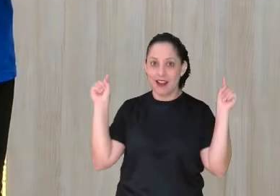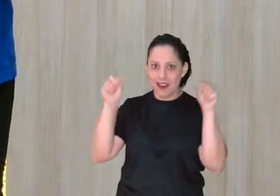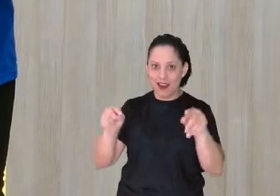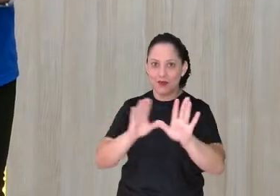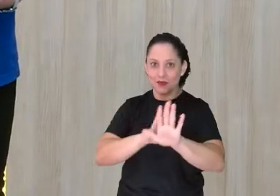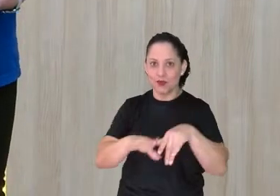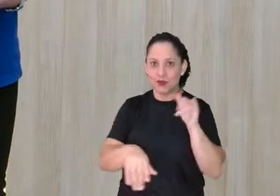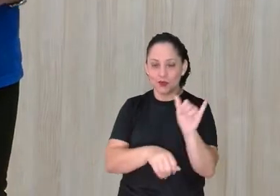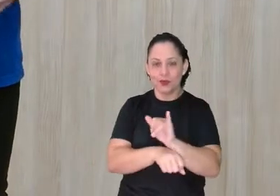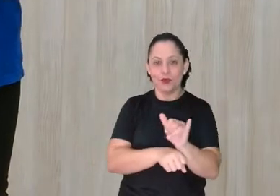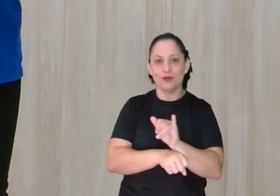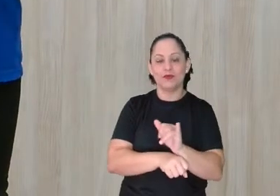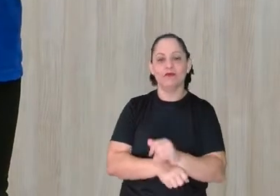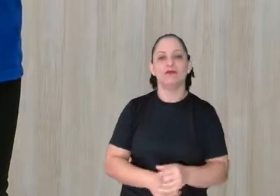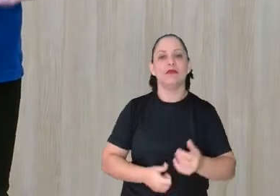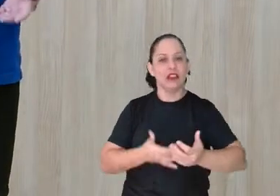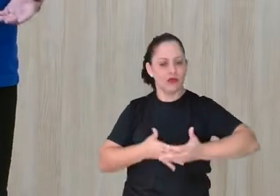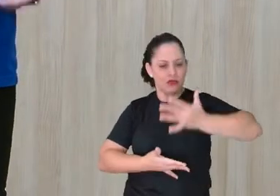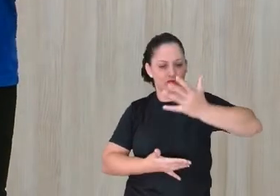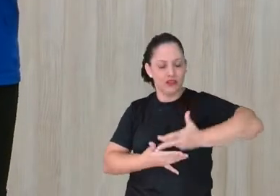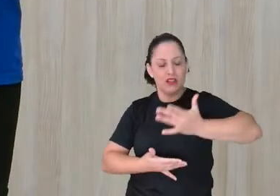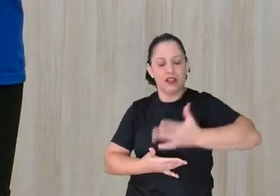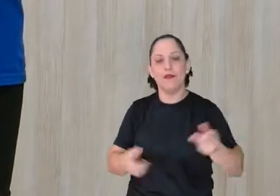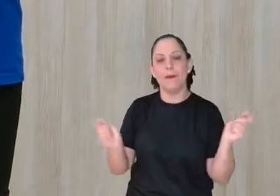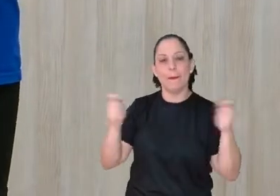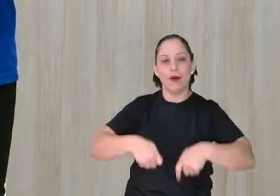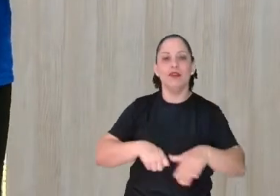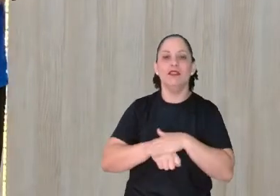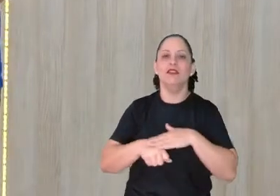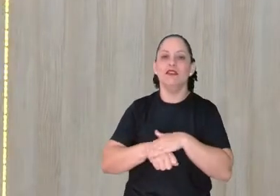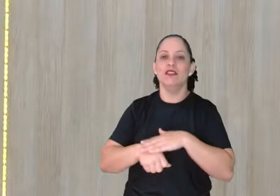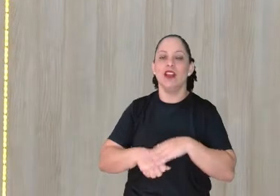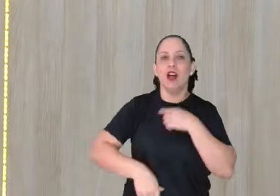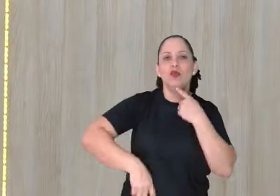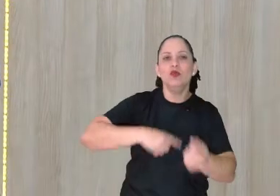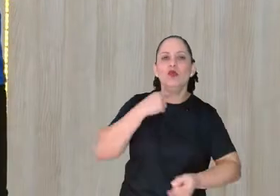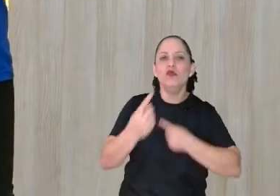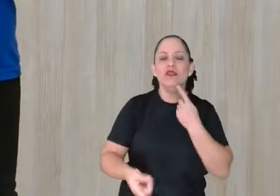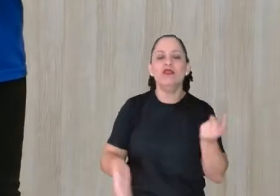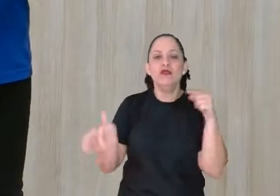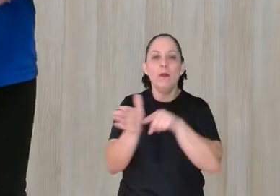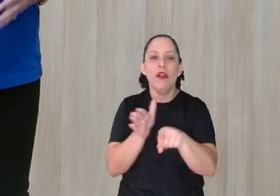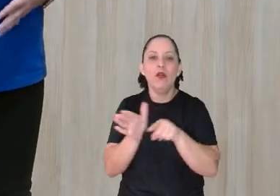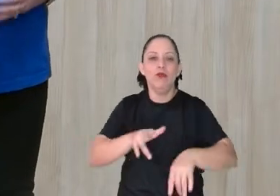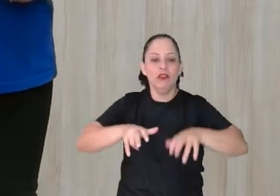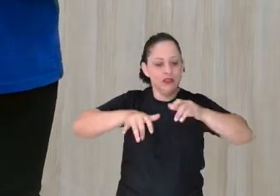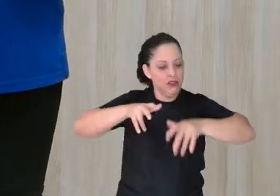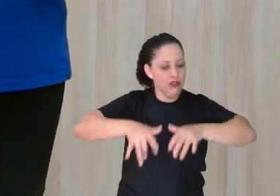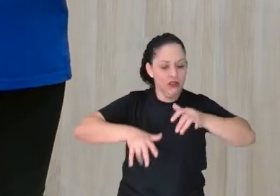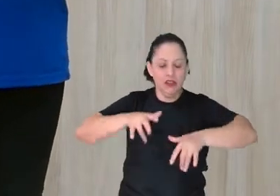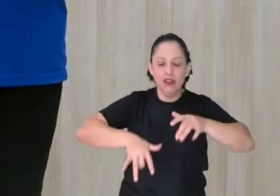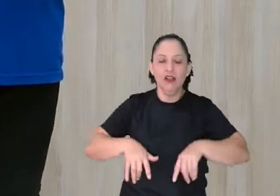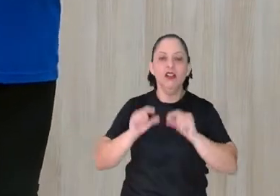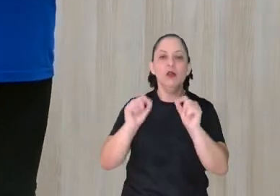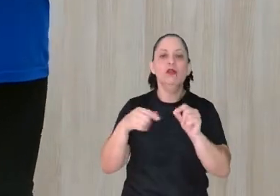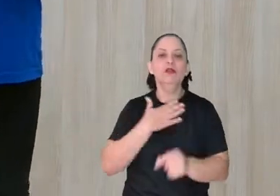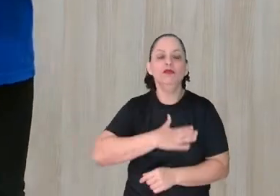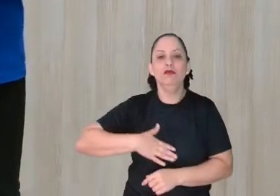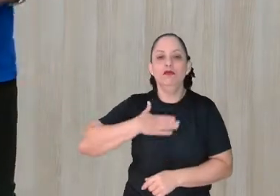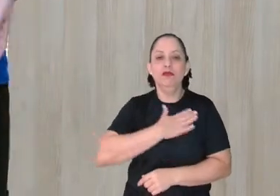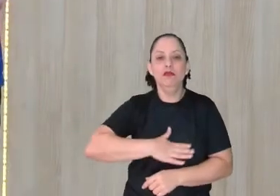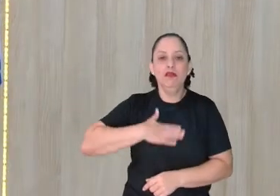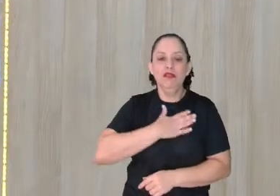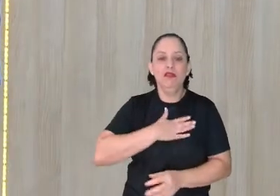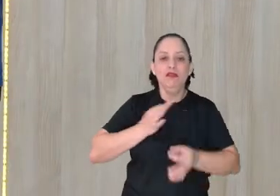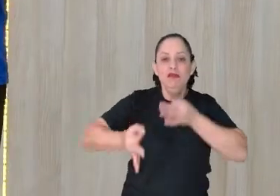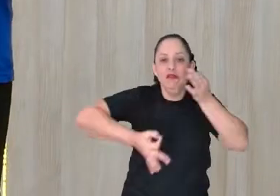gente pode conversar. Deixem lá a mensagem de vocês, deixem o questionamento, coloquem o que é que vocês estão gostando, deem